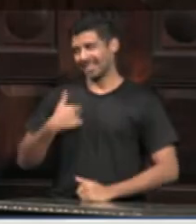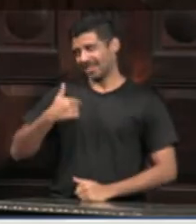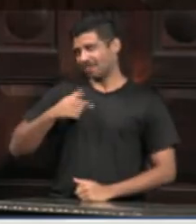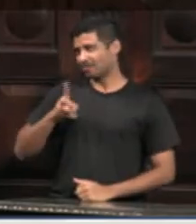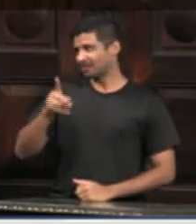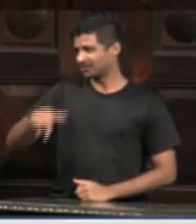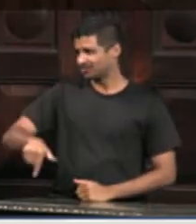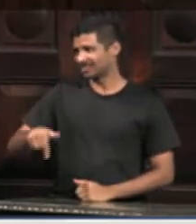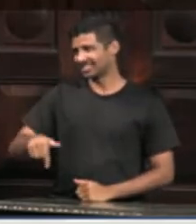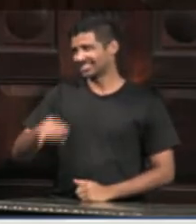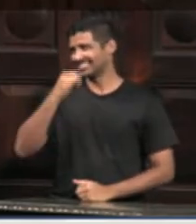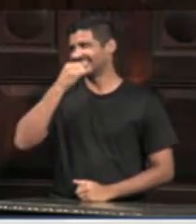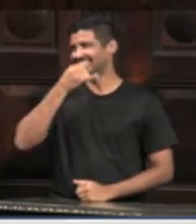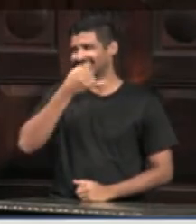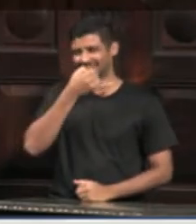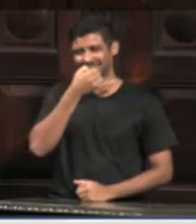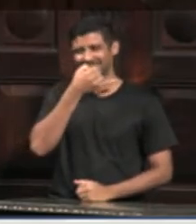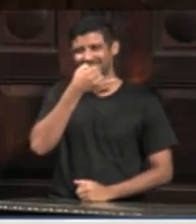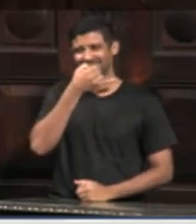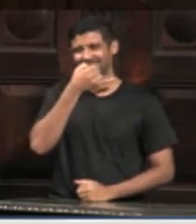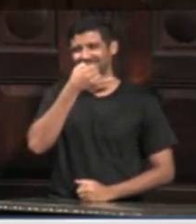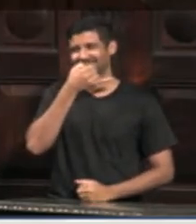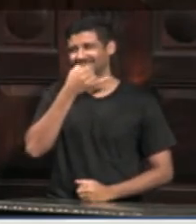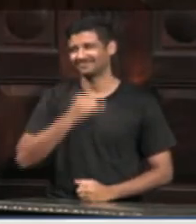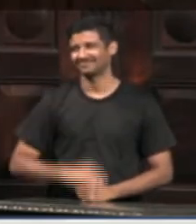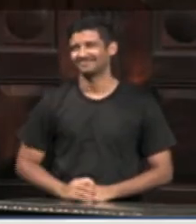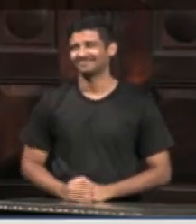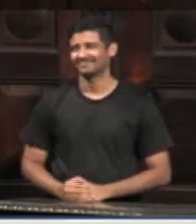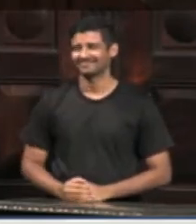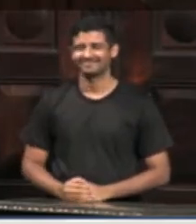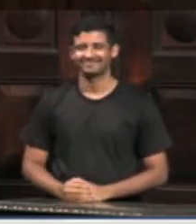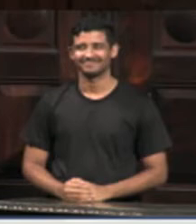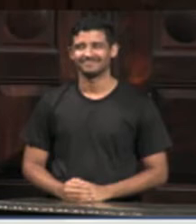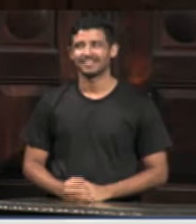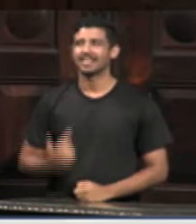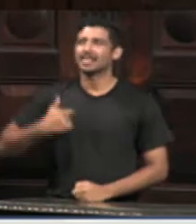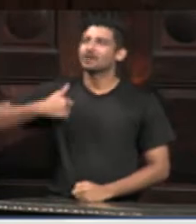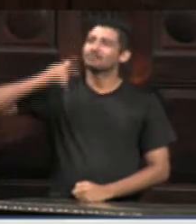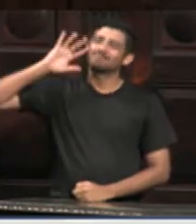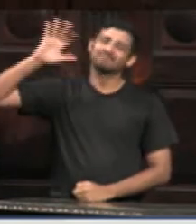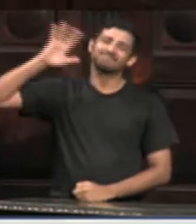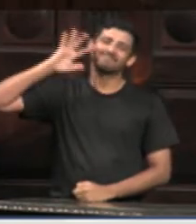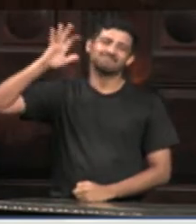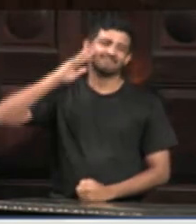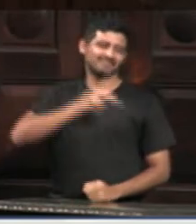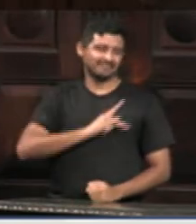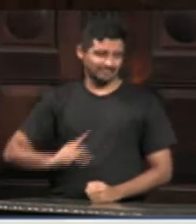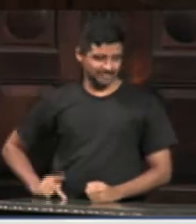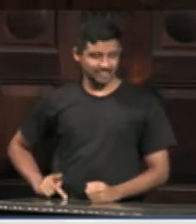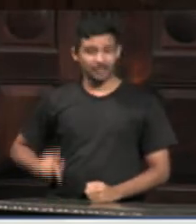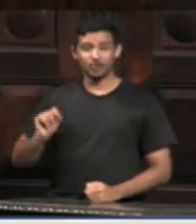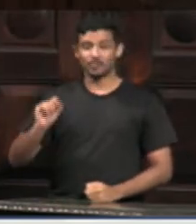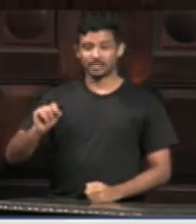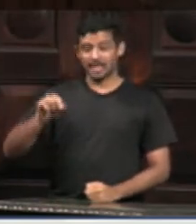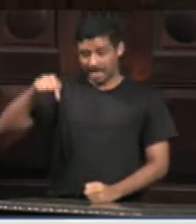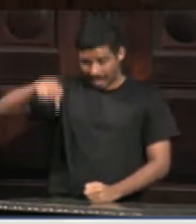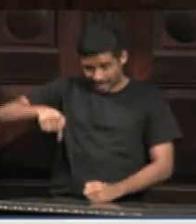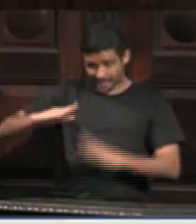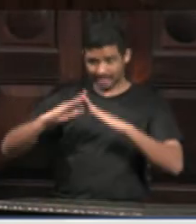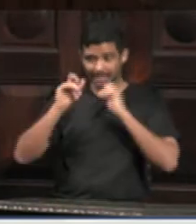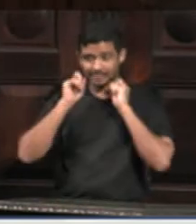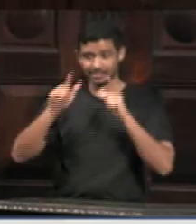infelizmente. O que sonho, senhora presidente, é um presidente da Casa